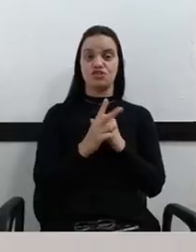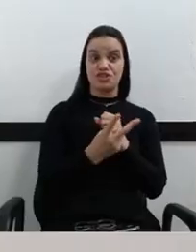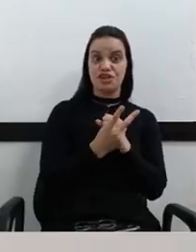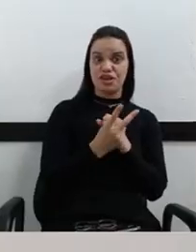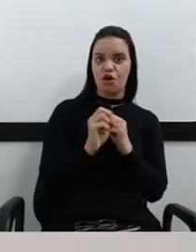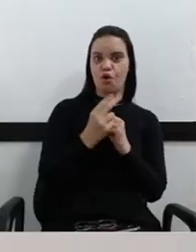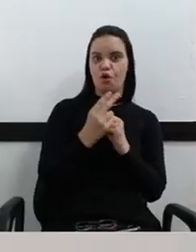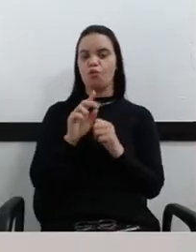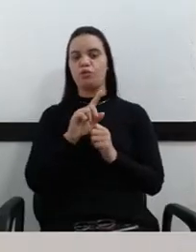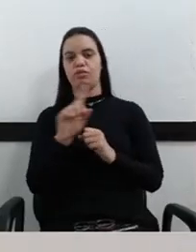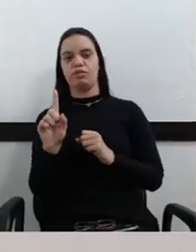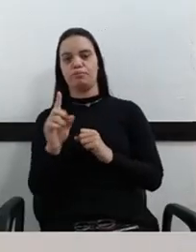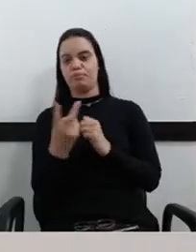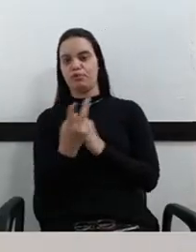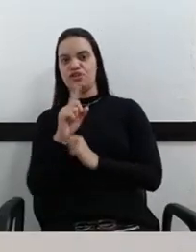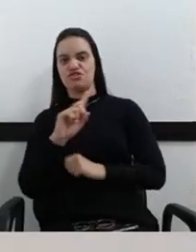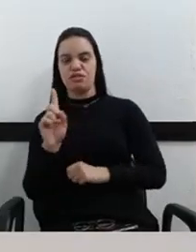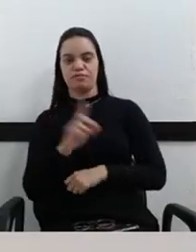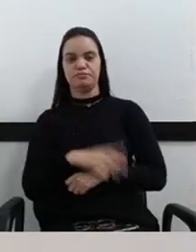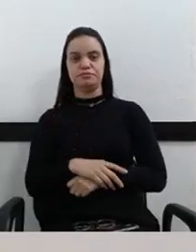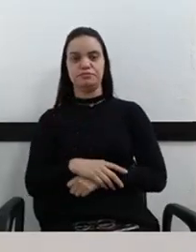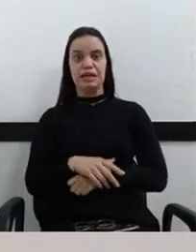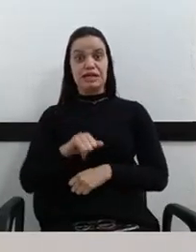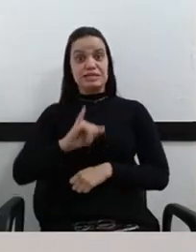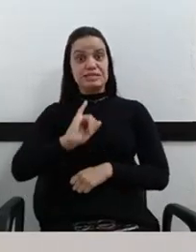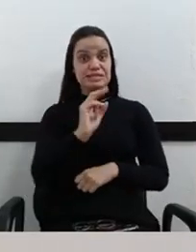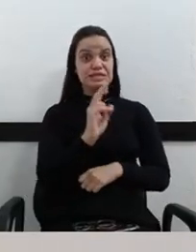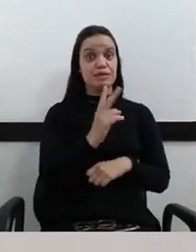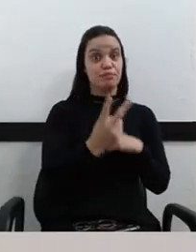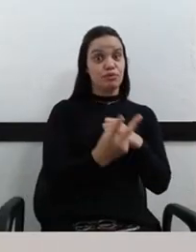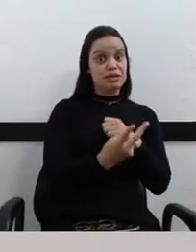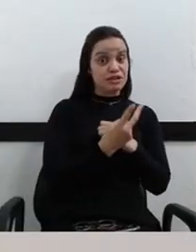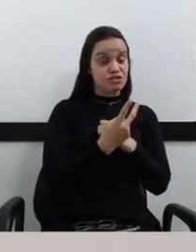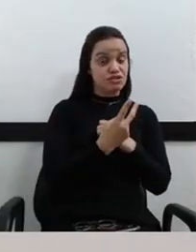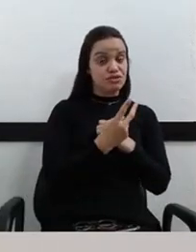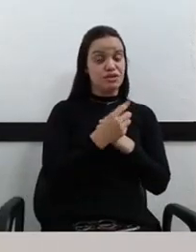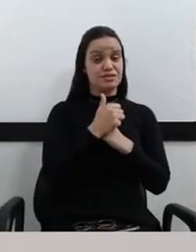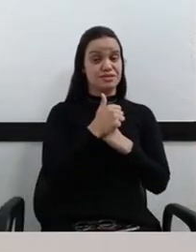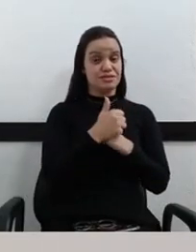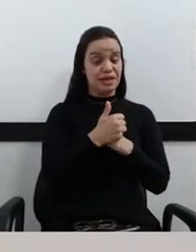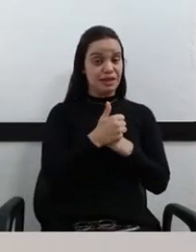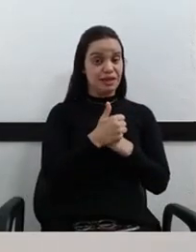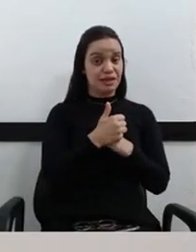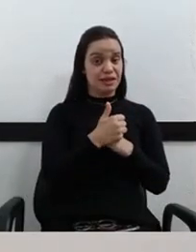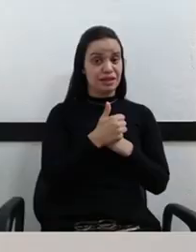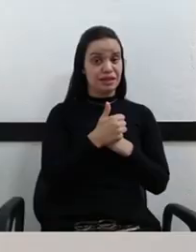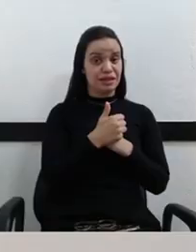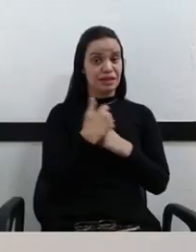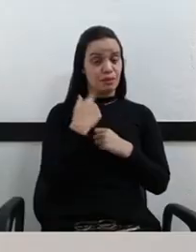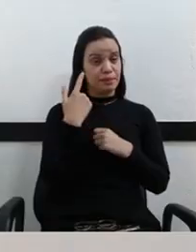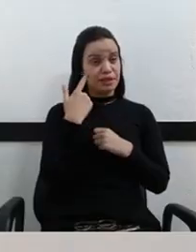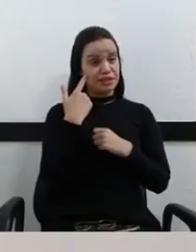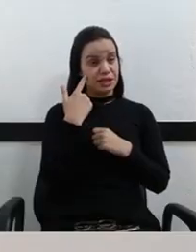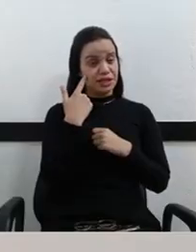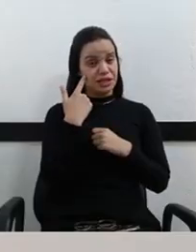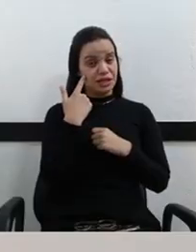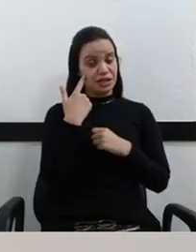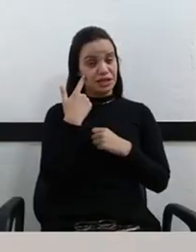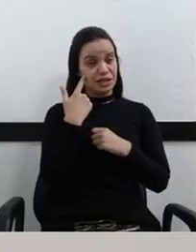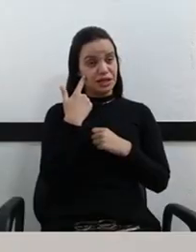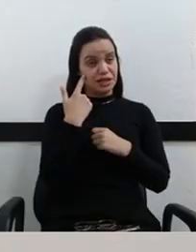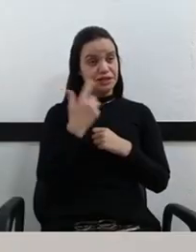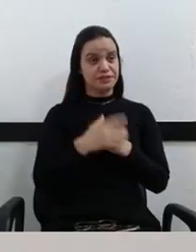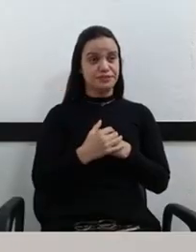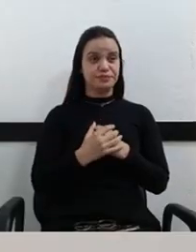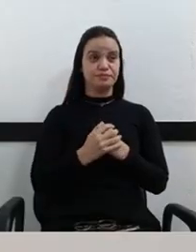é. E aí, sendo possível, eu tenho um outro questionamento também que me perturbou um pouco, porque eu fiquei pensando na fala de Vossas